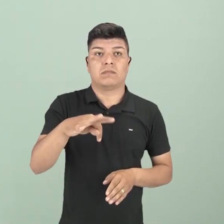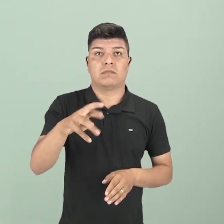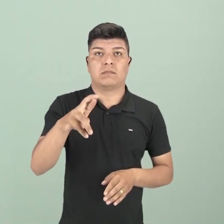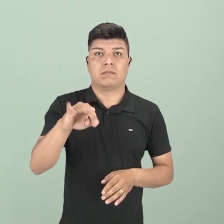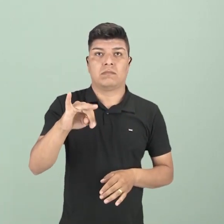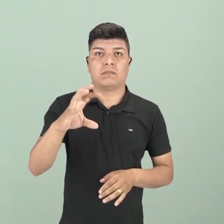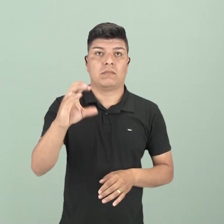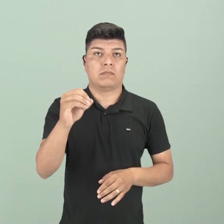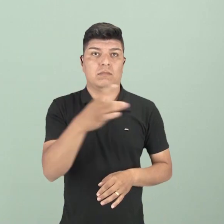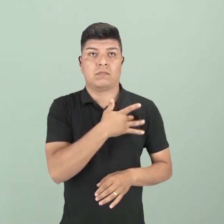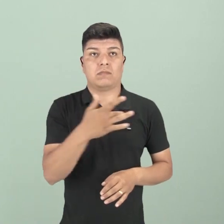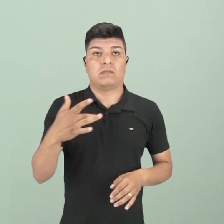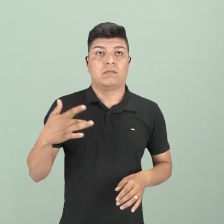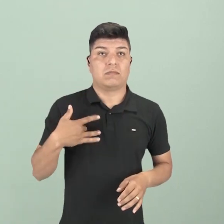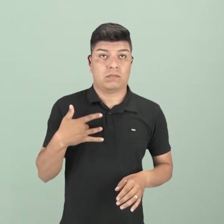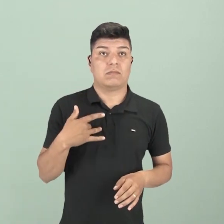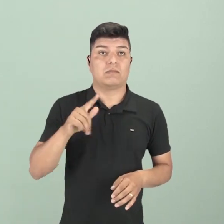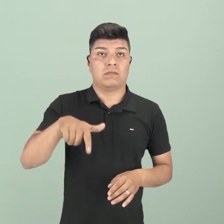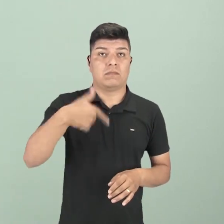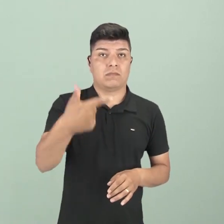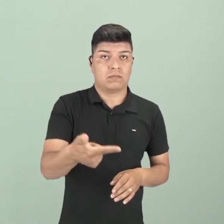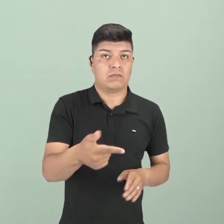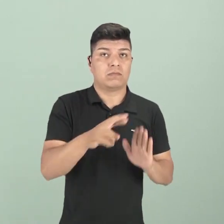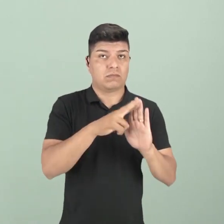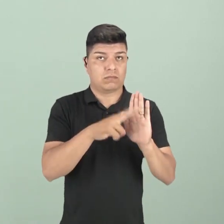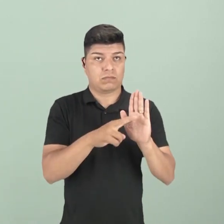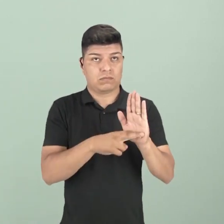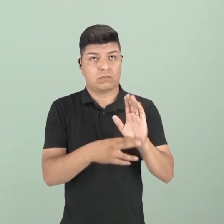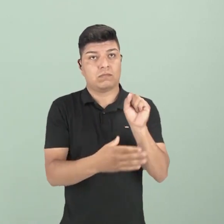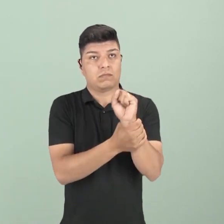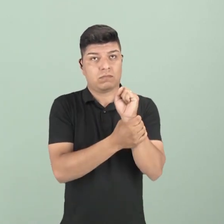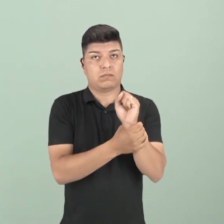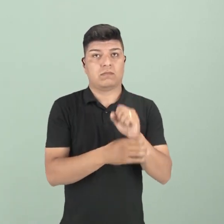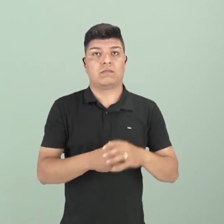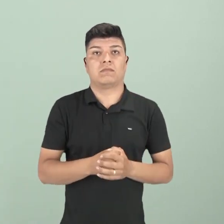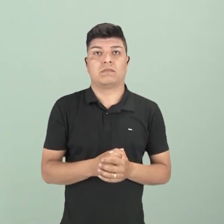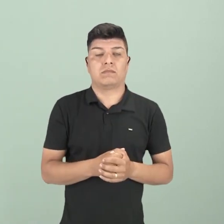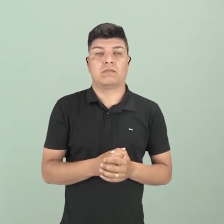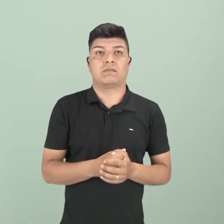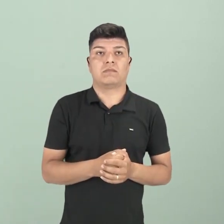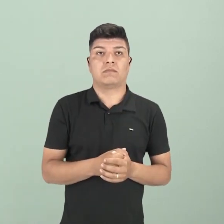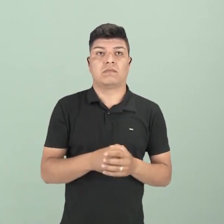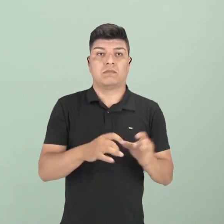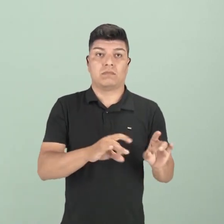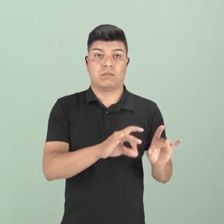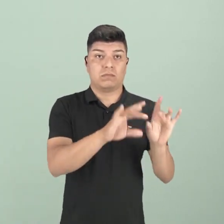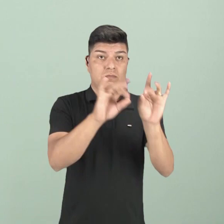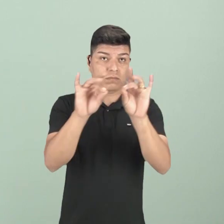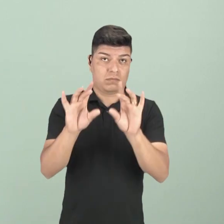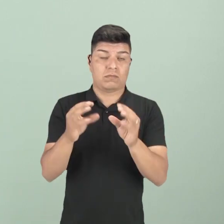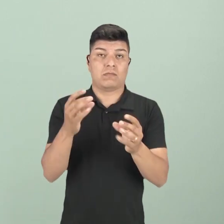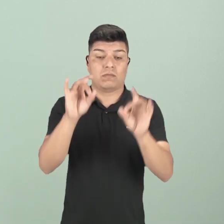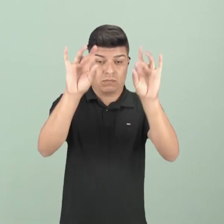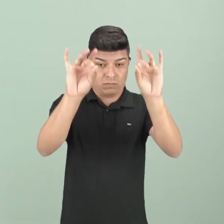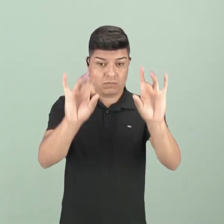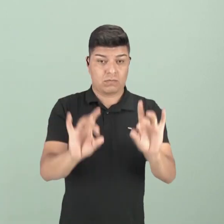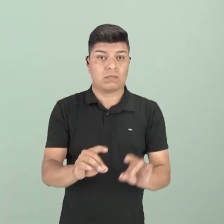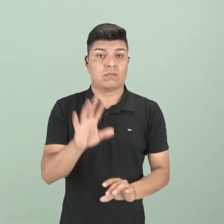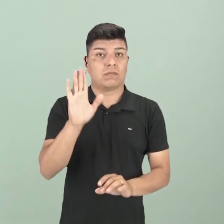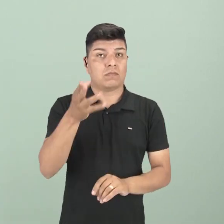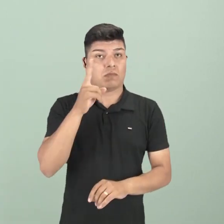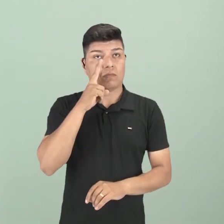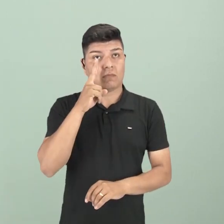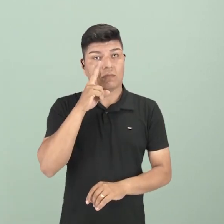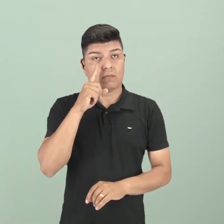as normas técnicas exigem outros critérios de segurança. Bom, aqui ele está especificando, né? Com certeza vocês já